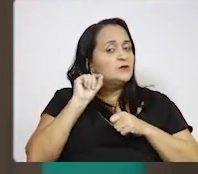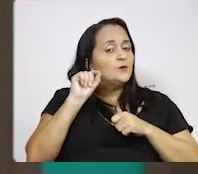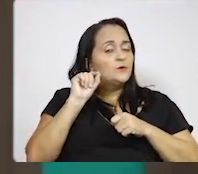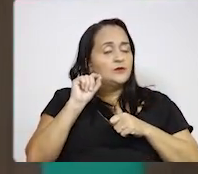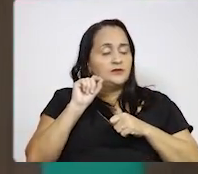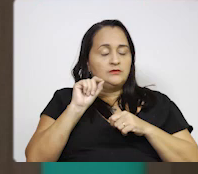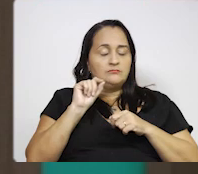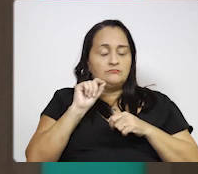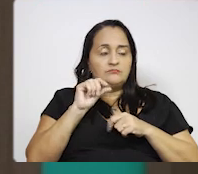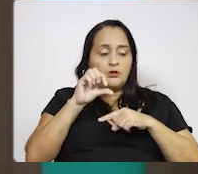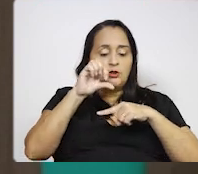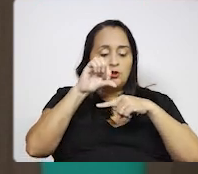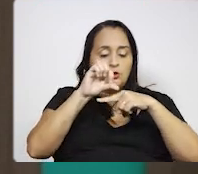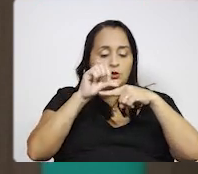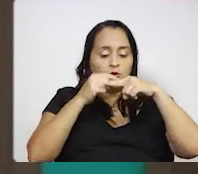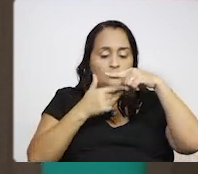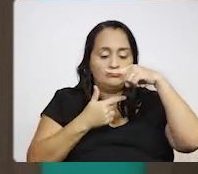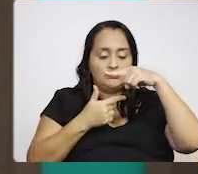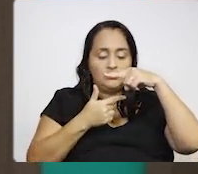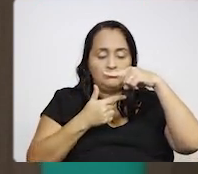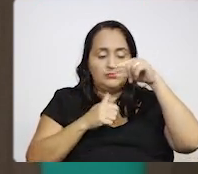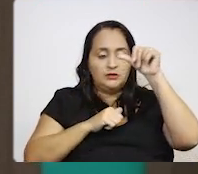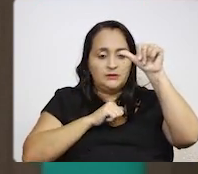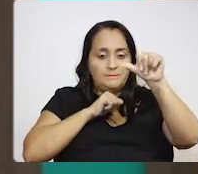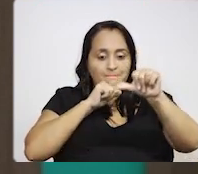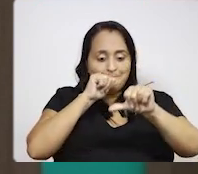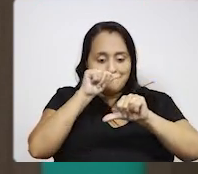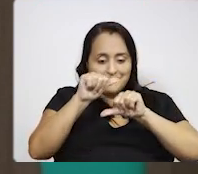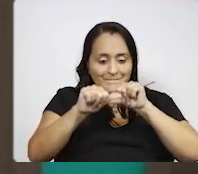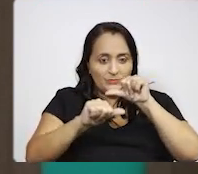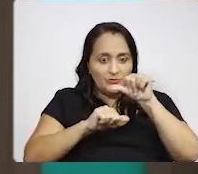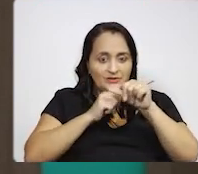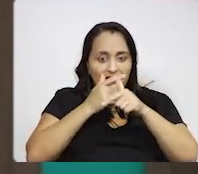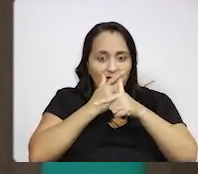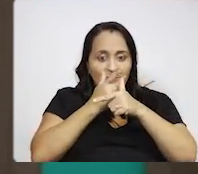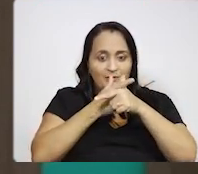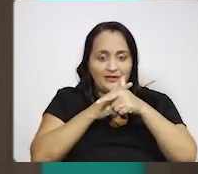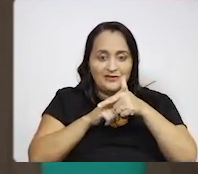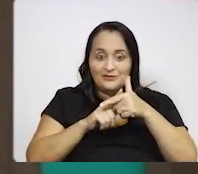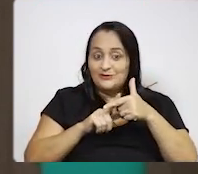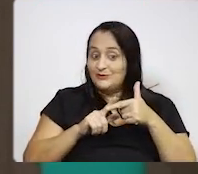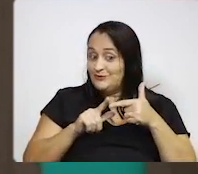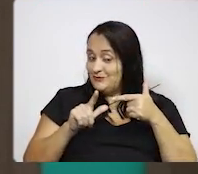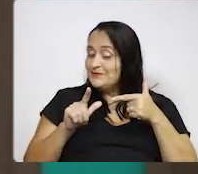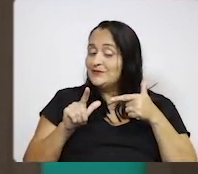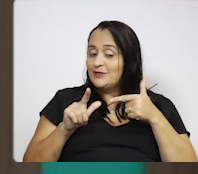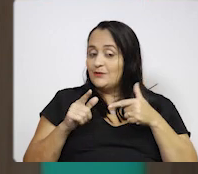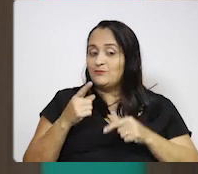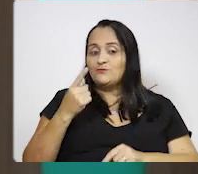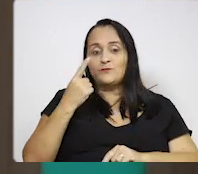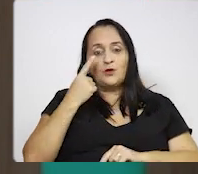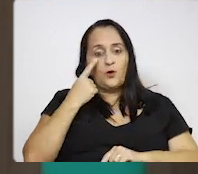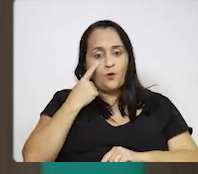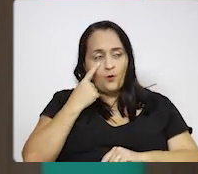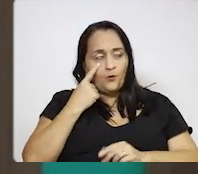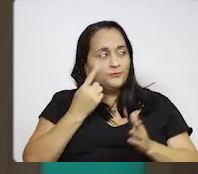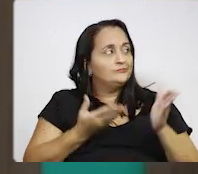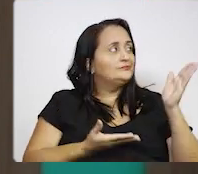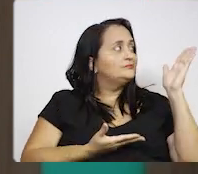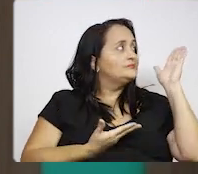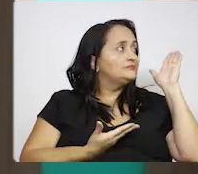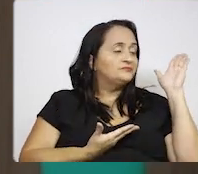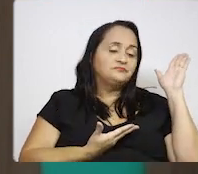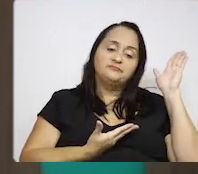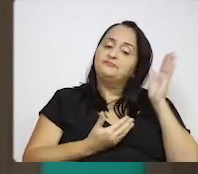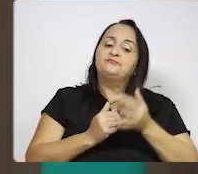e vai transformar ela numa divisão. Como você vai fazer? O numerador é o que eu tenho para